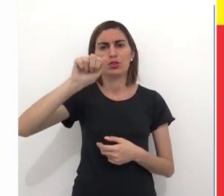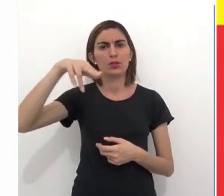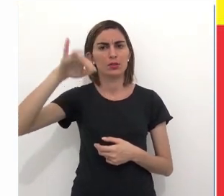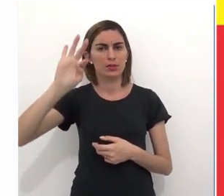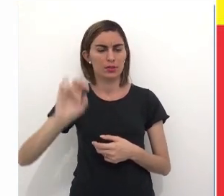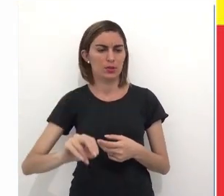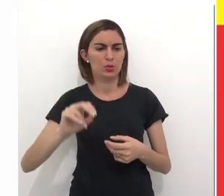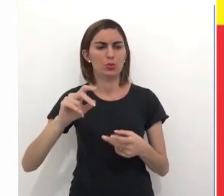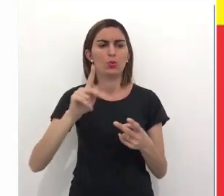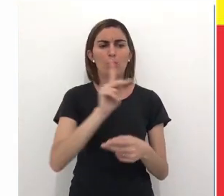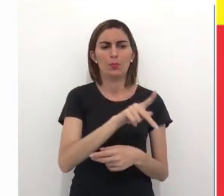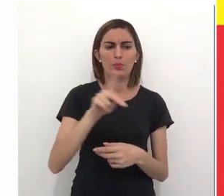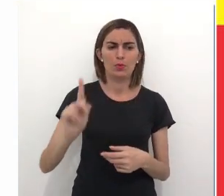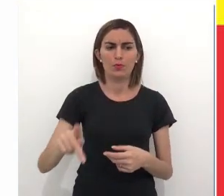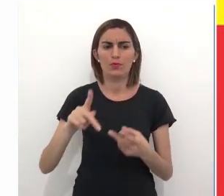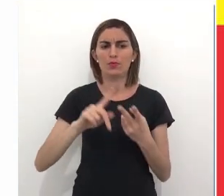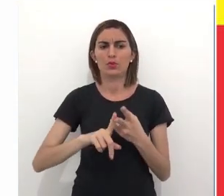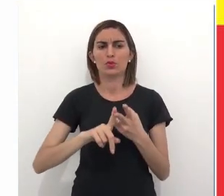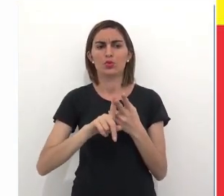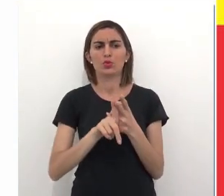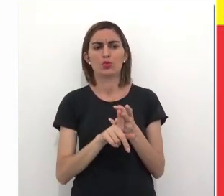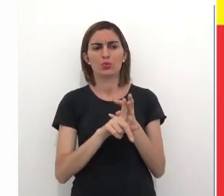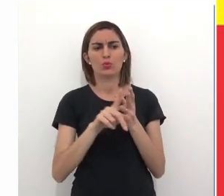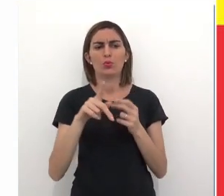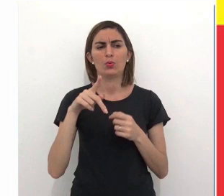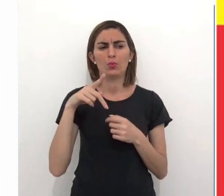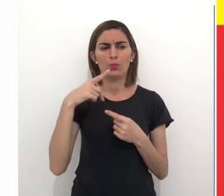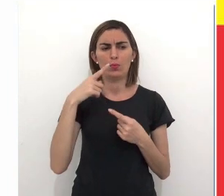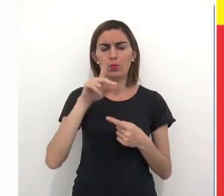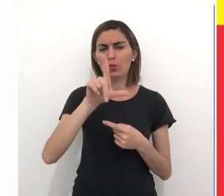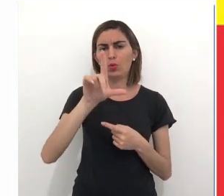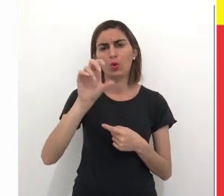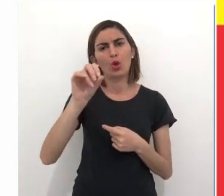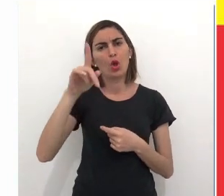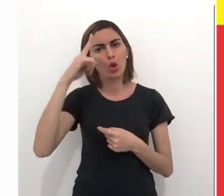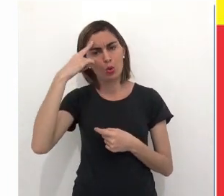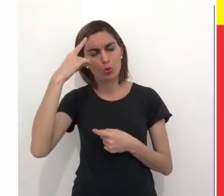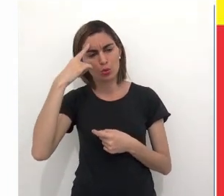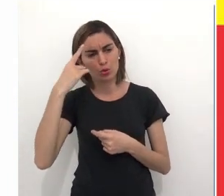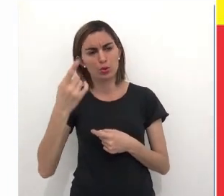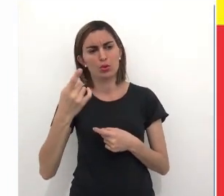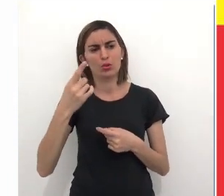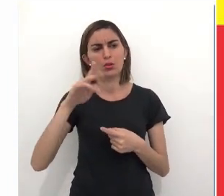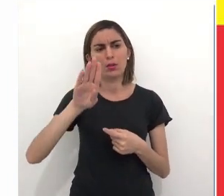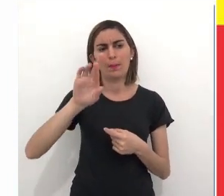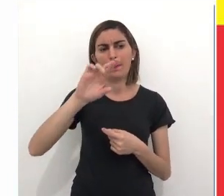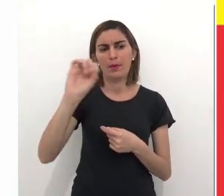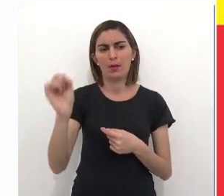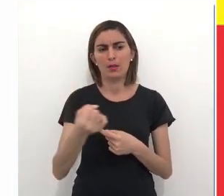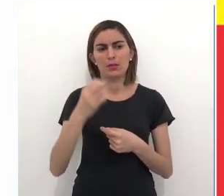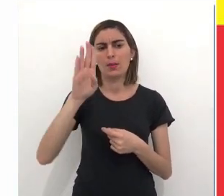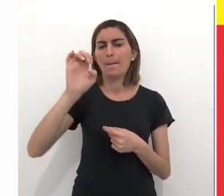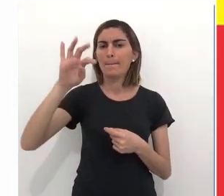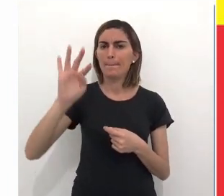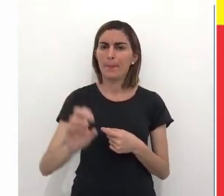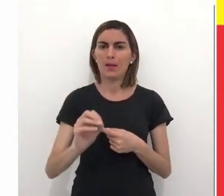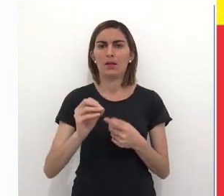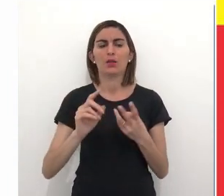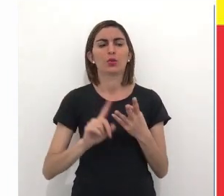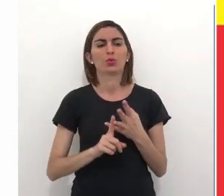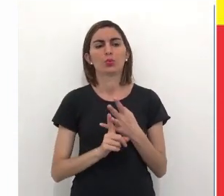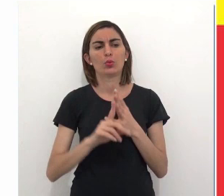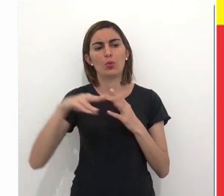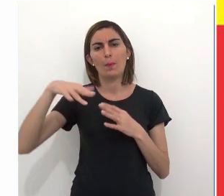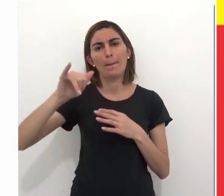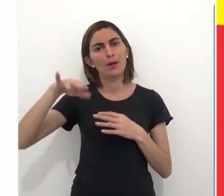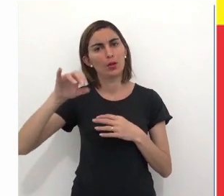professor de lógica Brás Pereira Mendes. Bento Franco de Camargo e Manuel